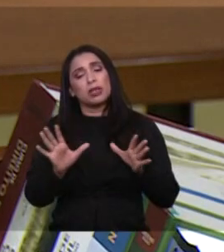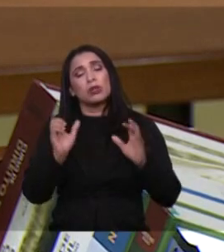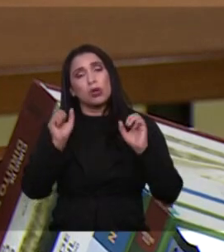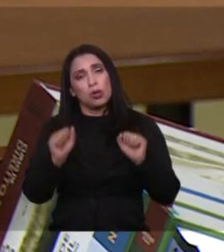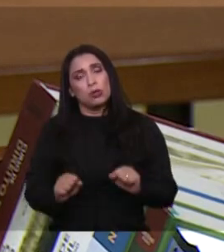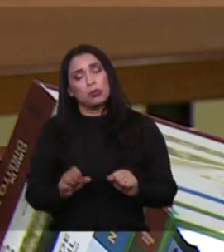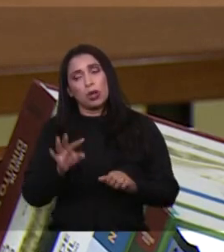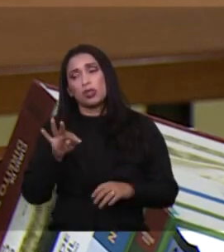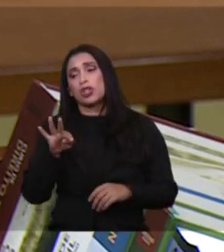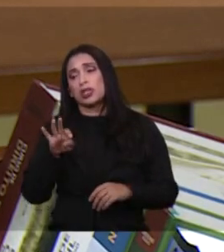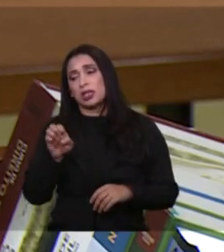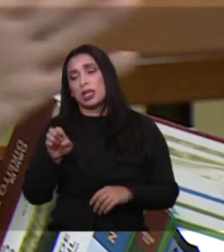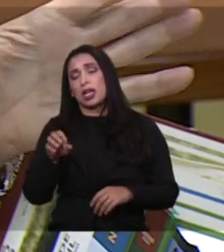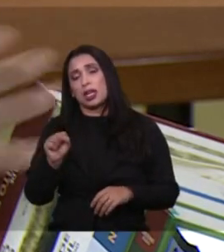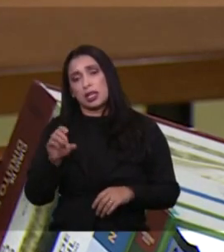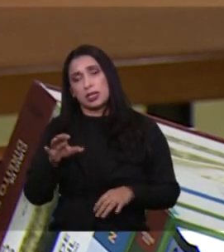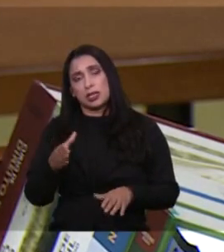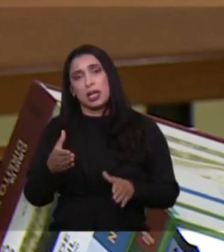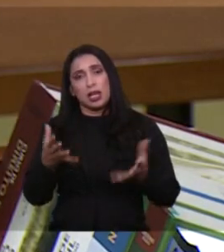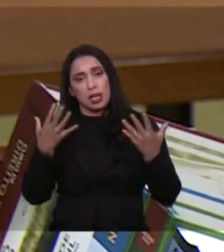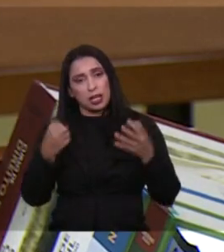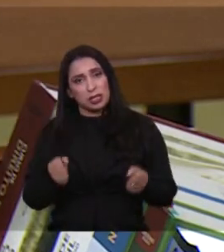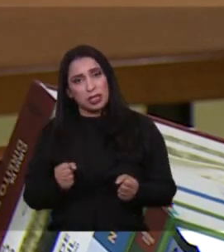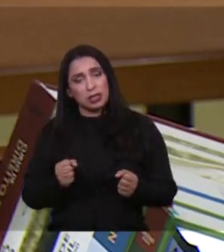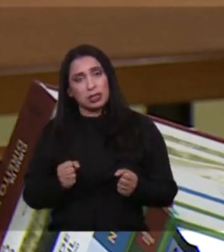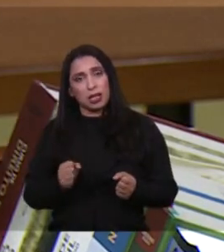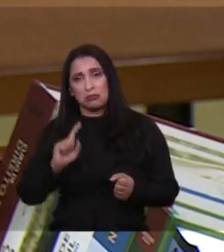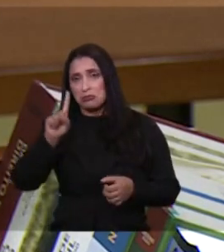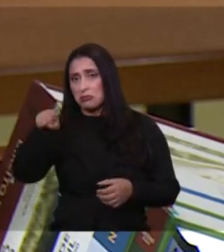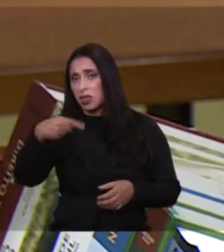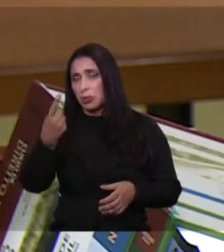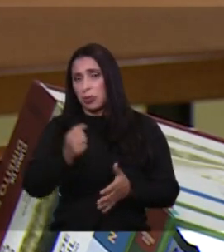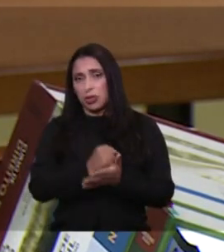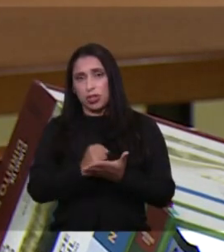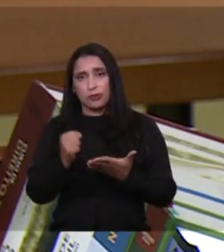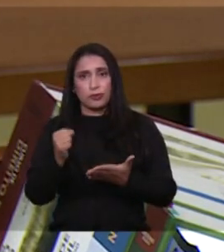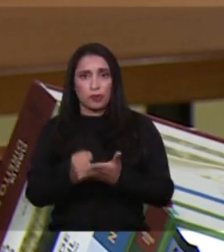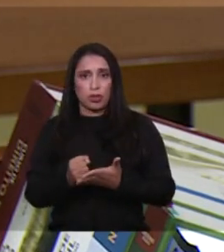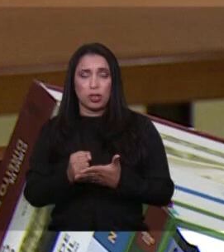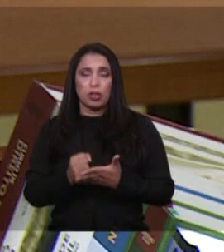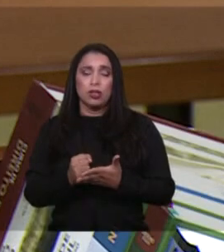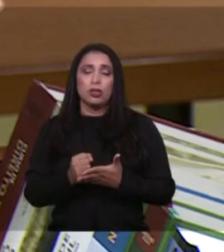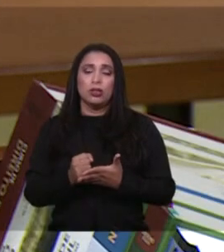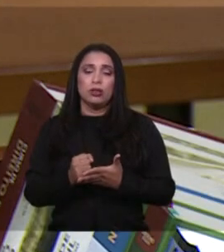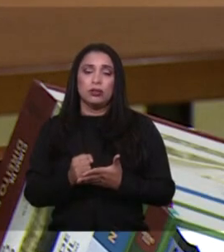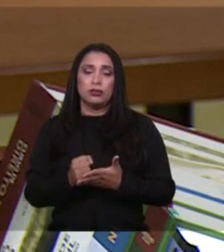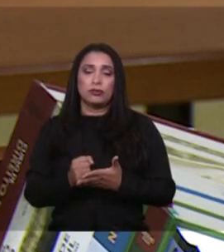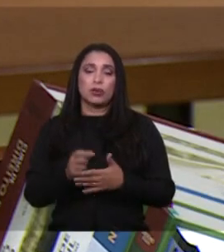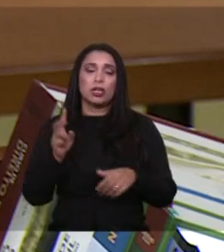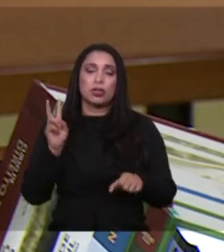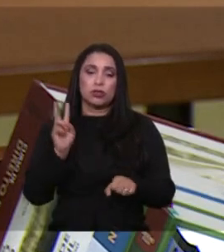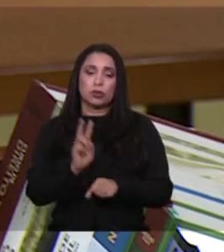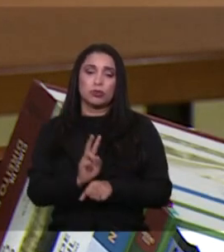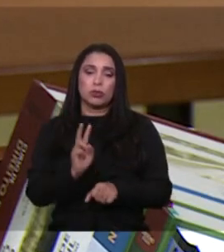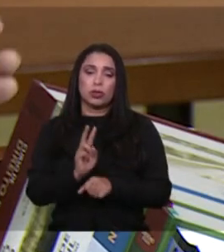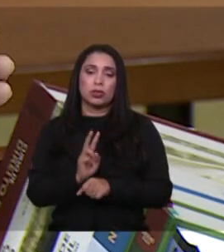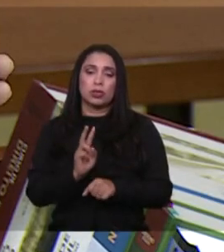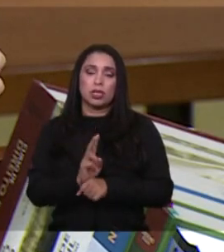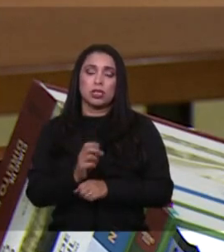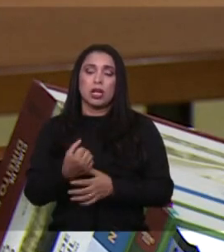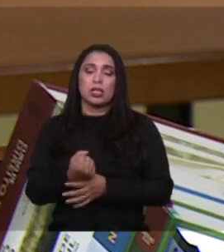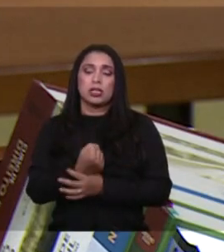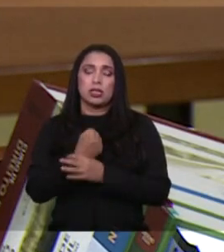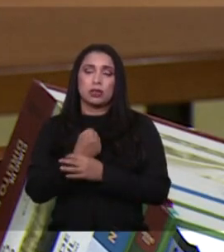essa nossa tese. O que passou, passou. Foi assim que nós entendemos de proteger a